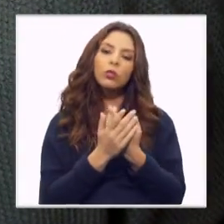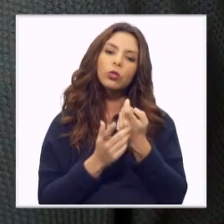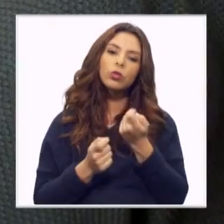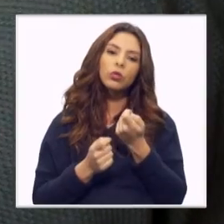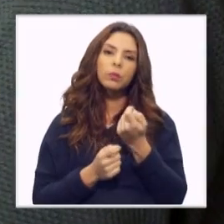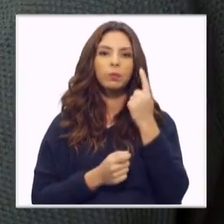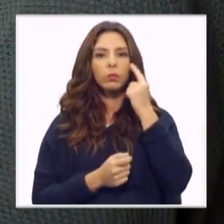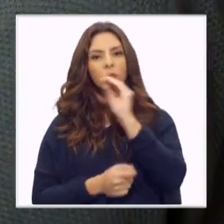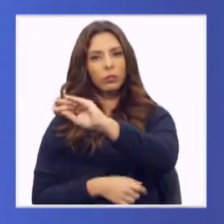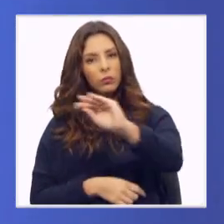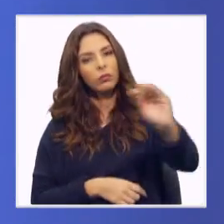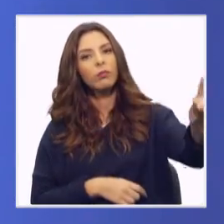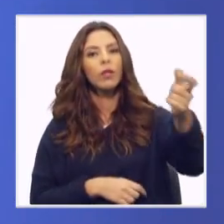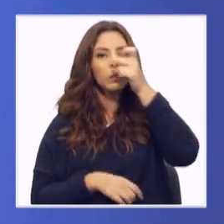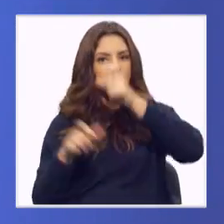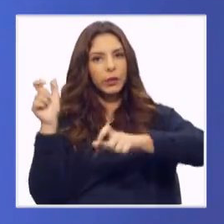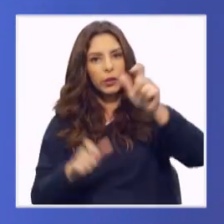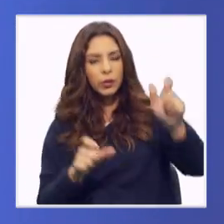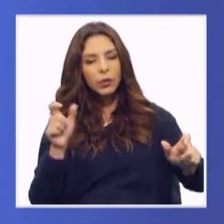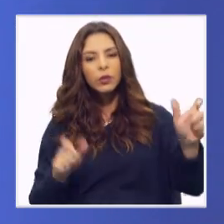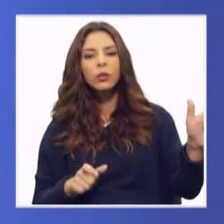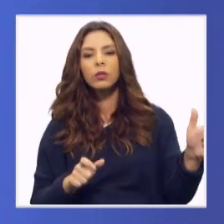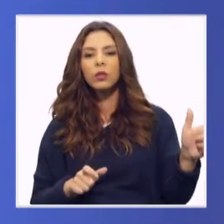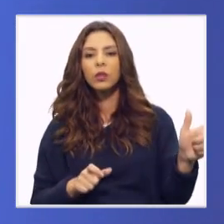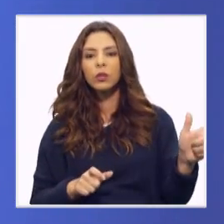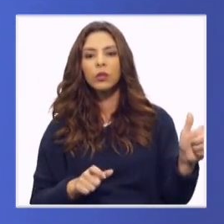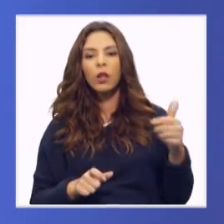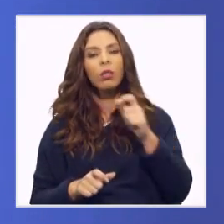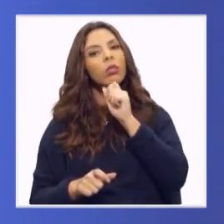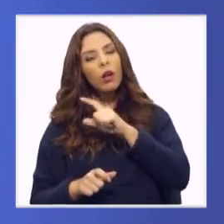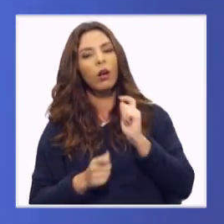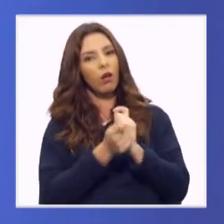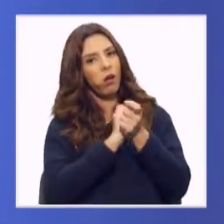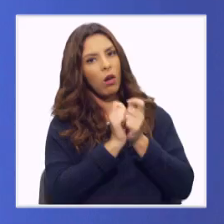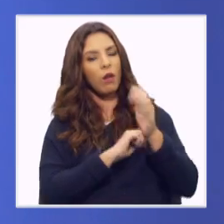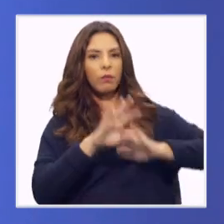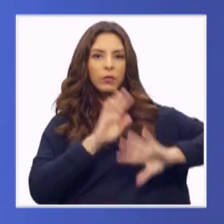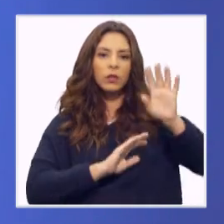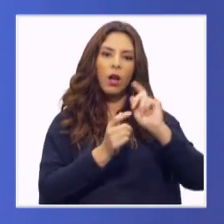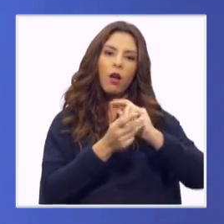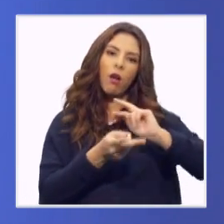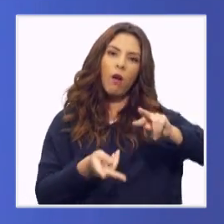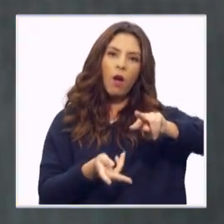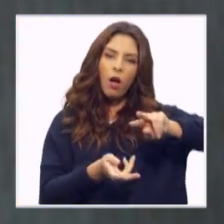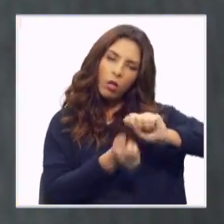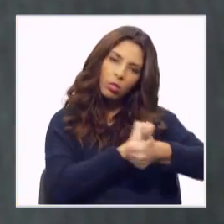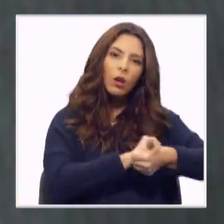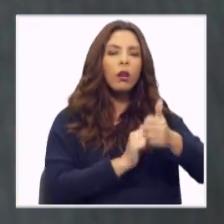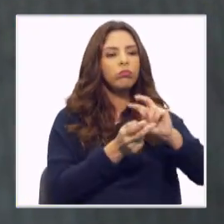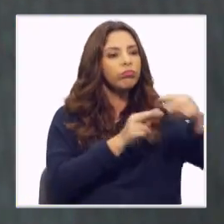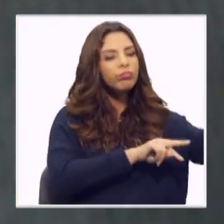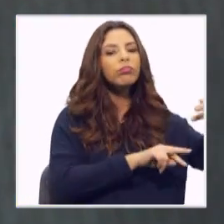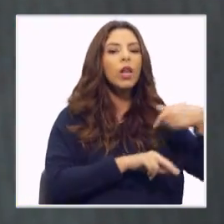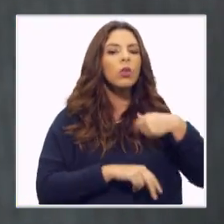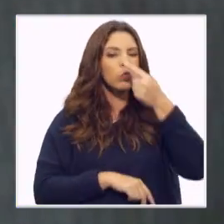forma também de alertar as pessoas daquilo que podemos fazer para mudar as coisas. Também eu tenho uma